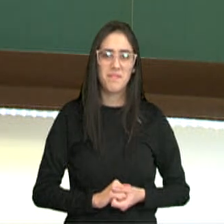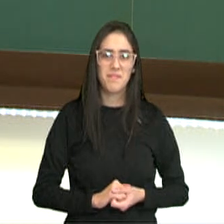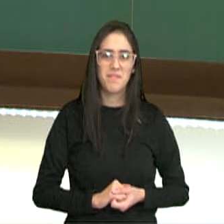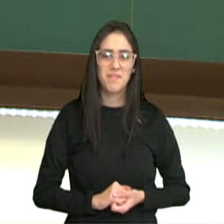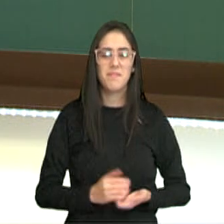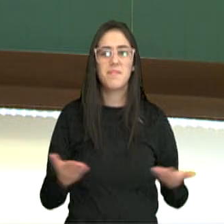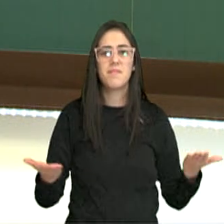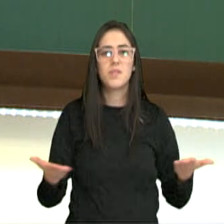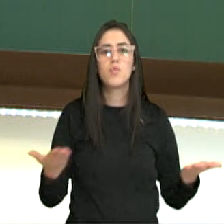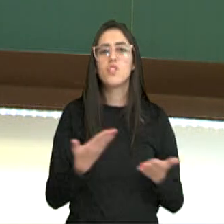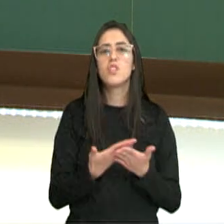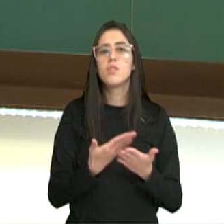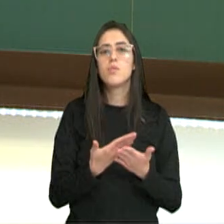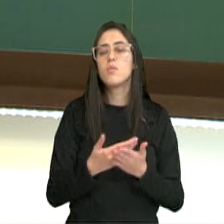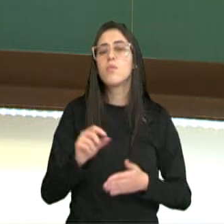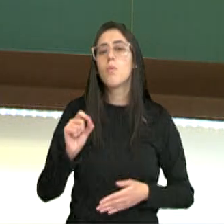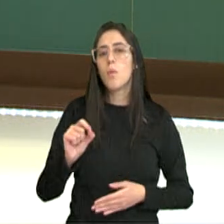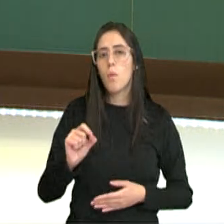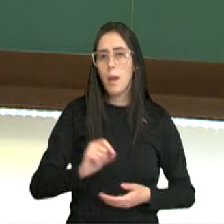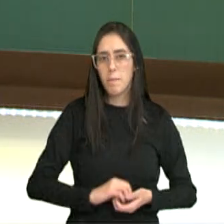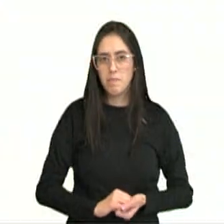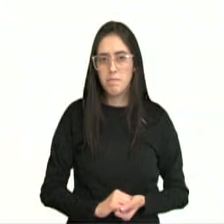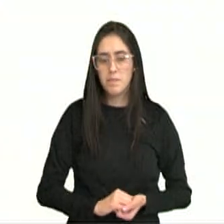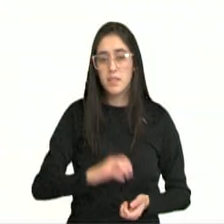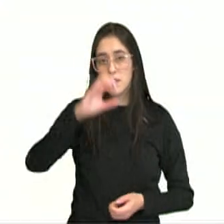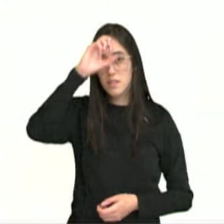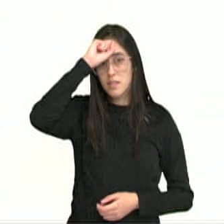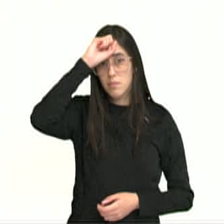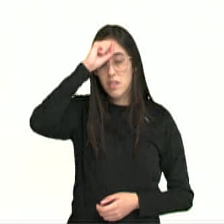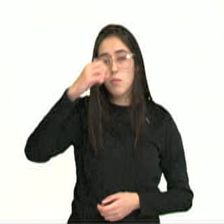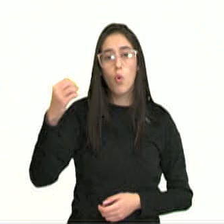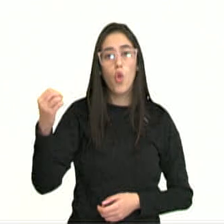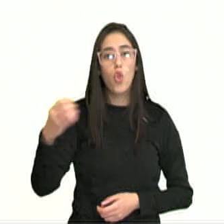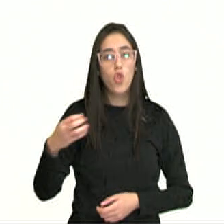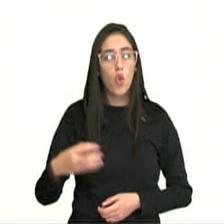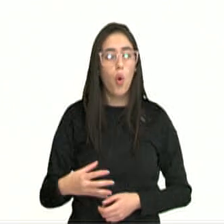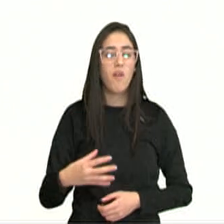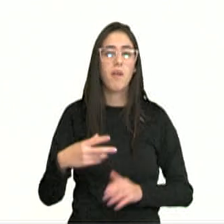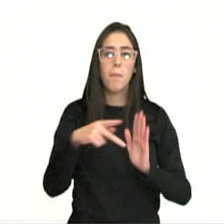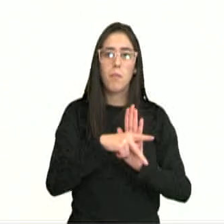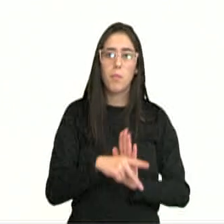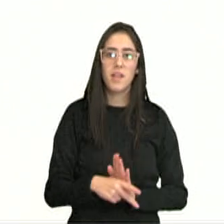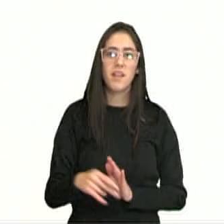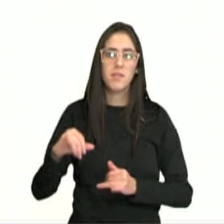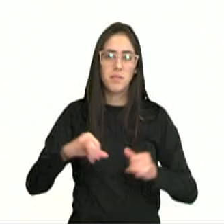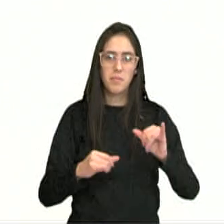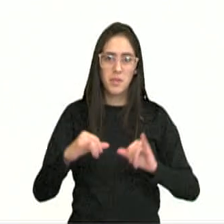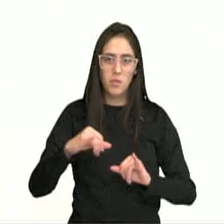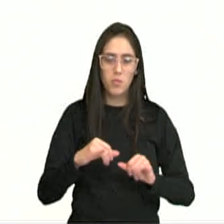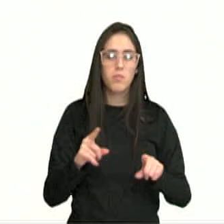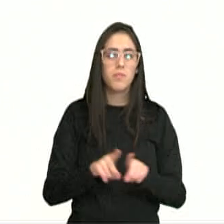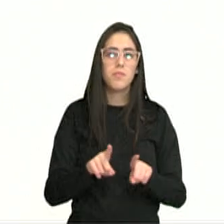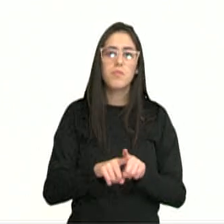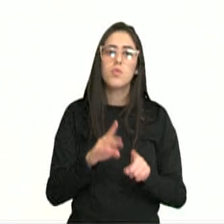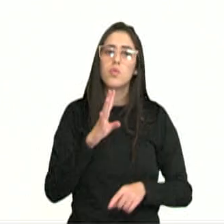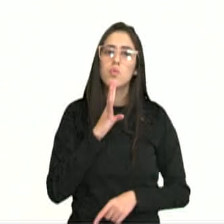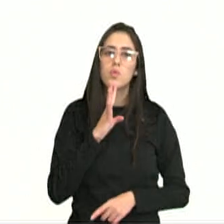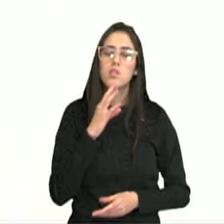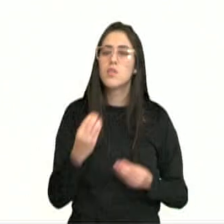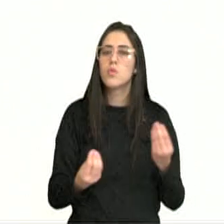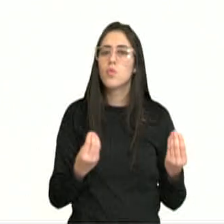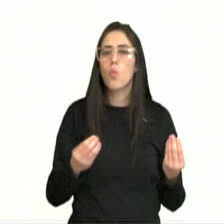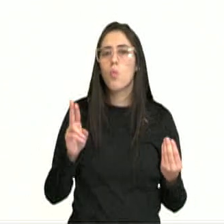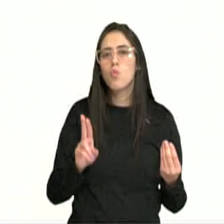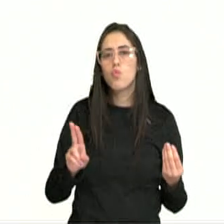O que nós estudamos na aula de hoje, então? Aprendemos novas propriedades periódicas dos elementos químicos, conhecemos a aplicação de